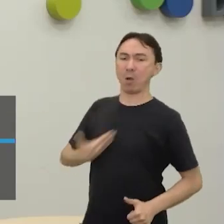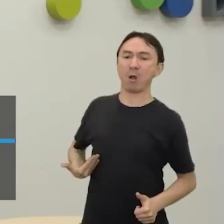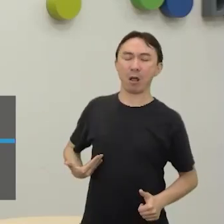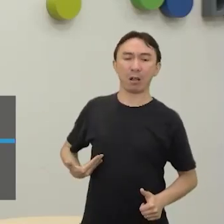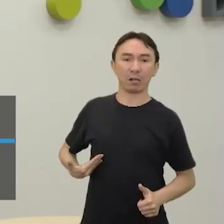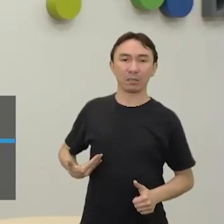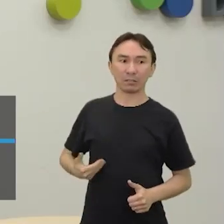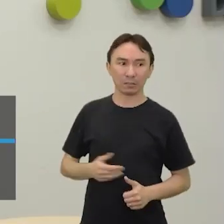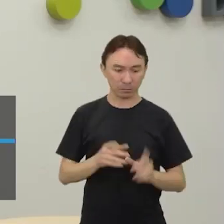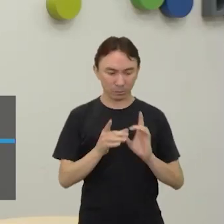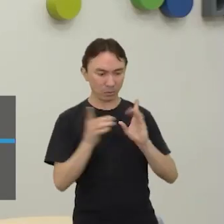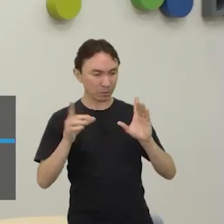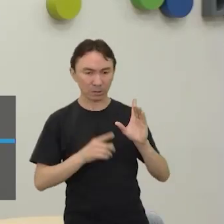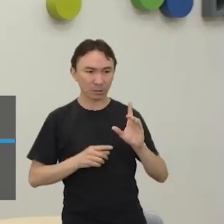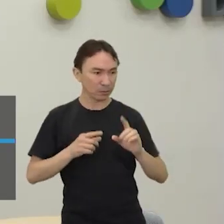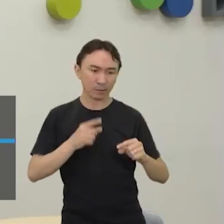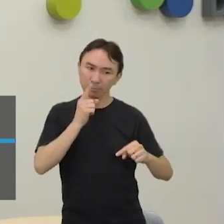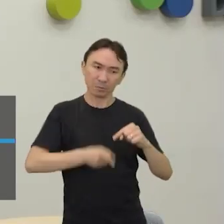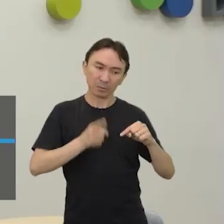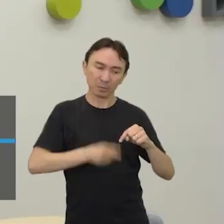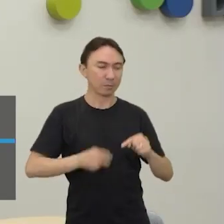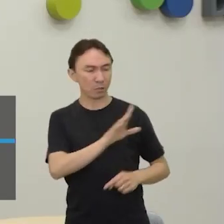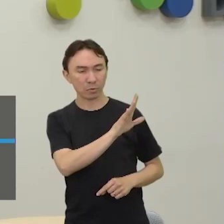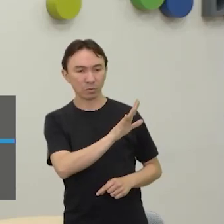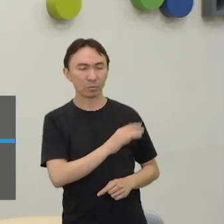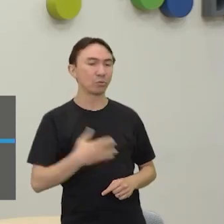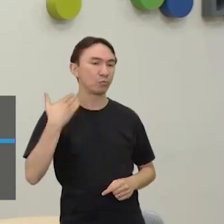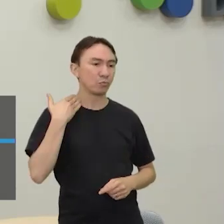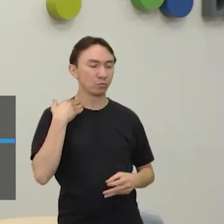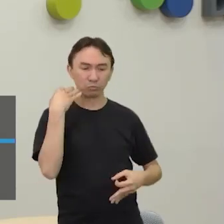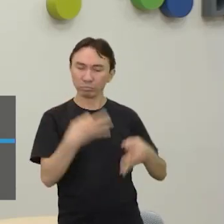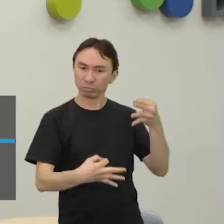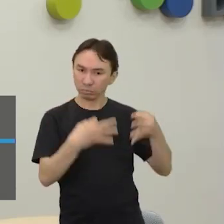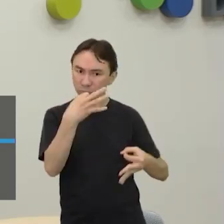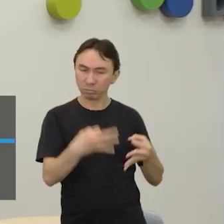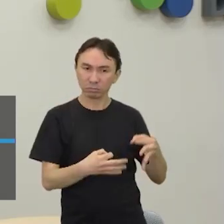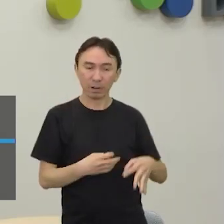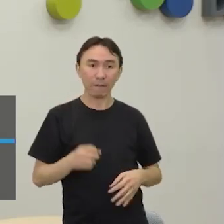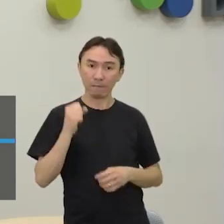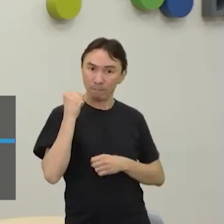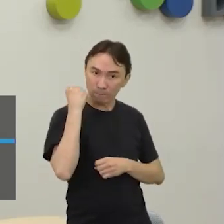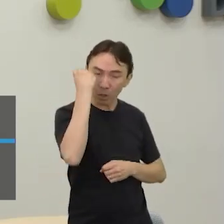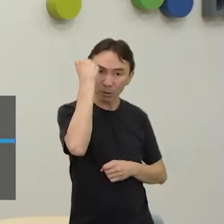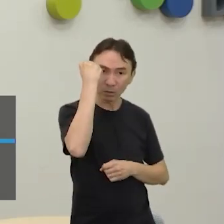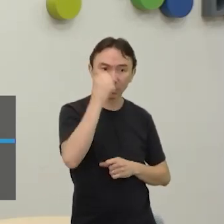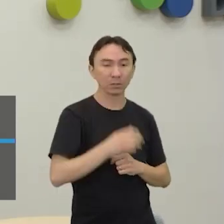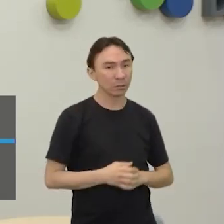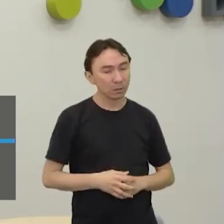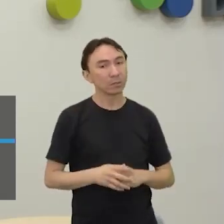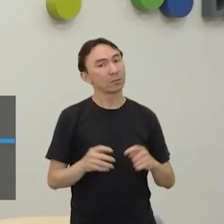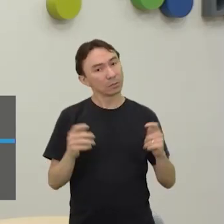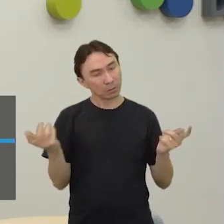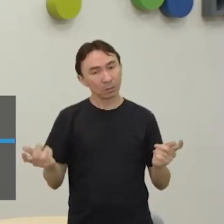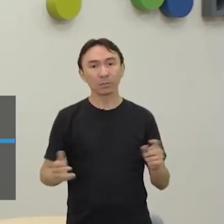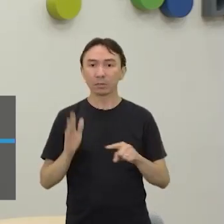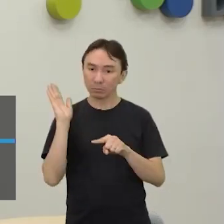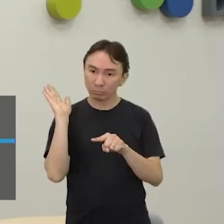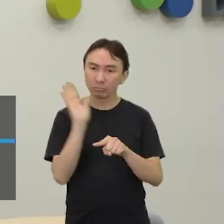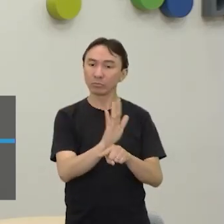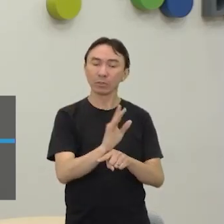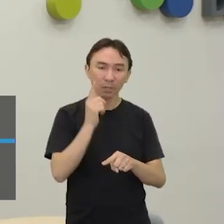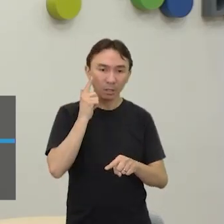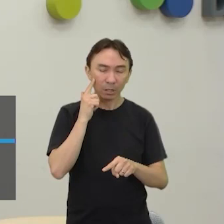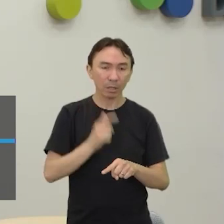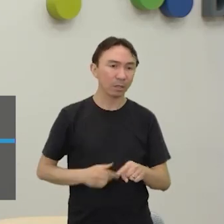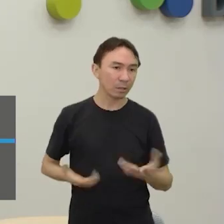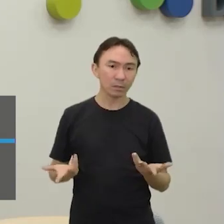Então, um judiciário autônomo, forte e presente é fundamental para a manutenção desse